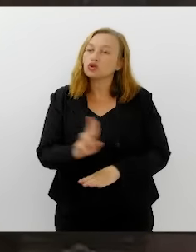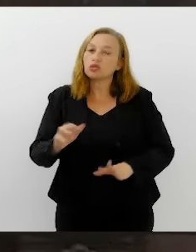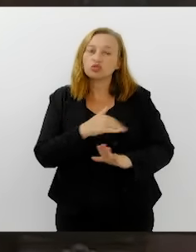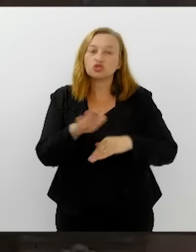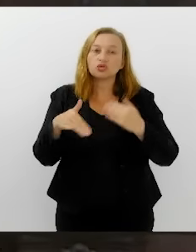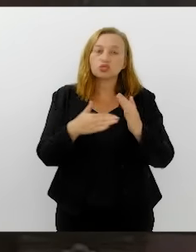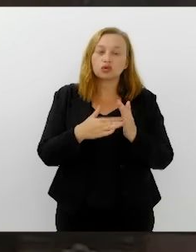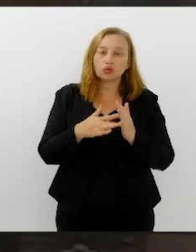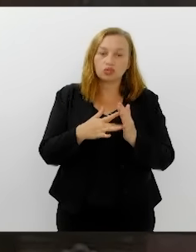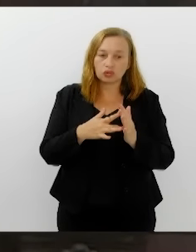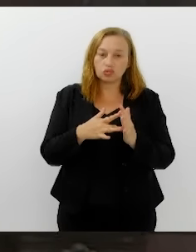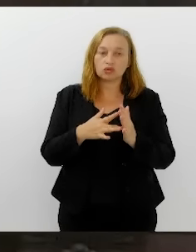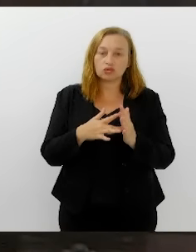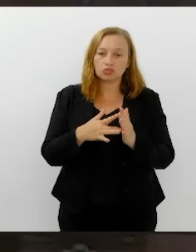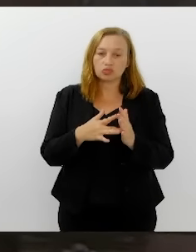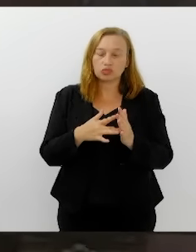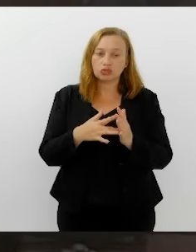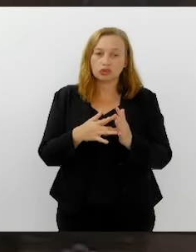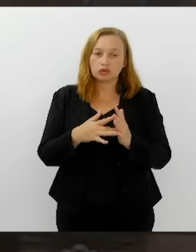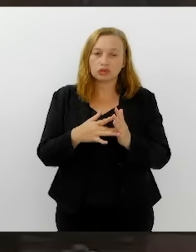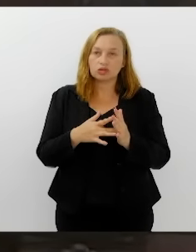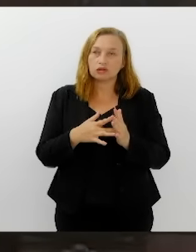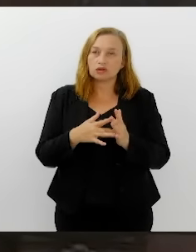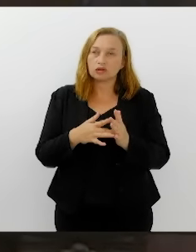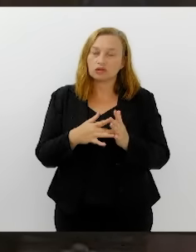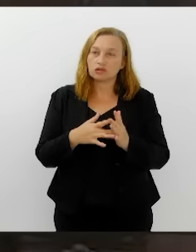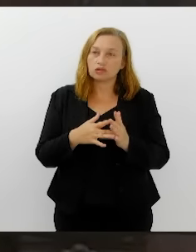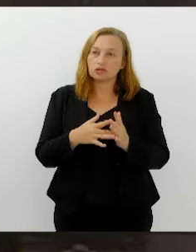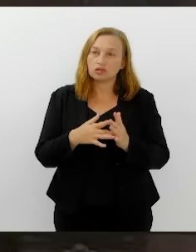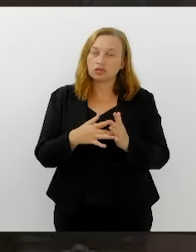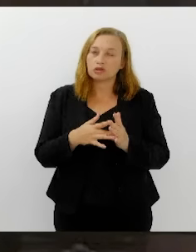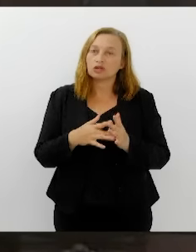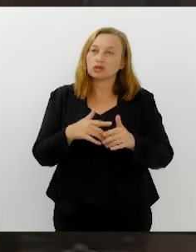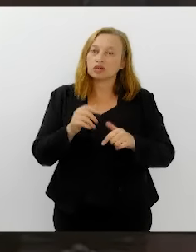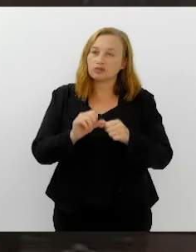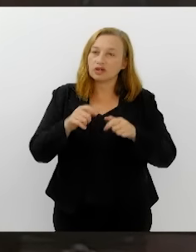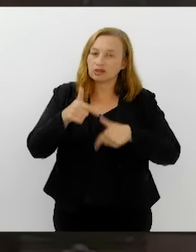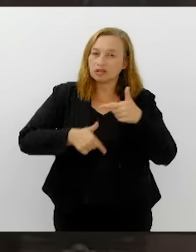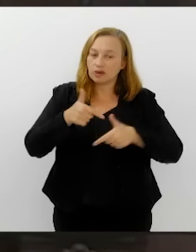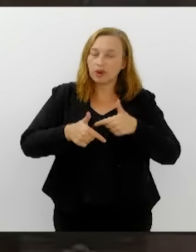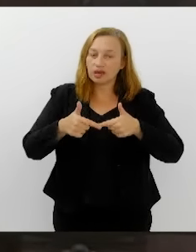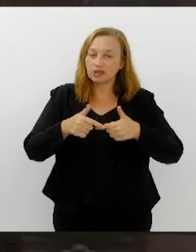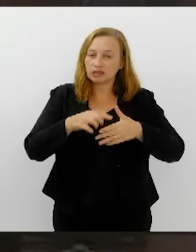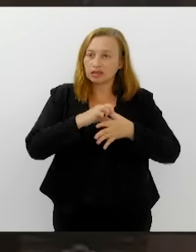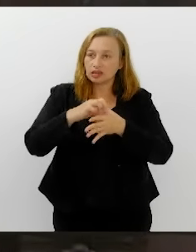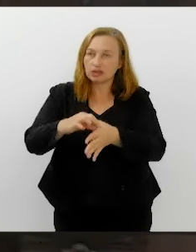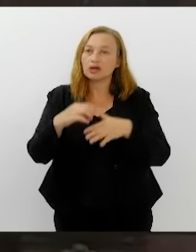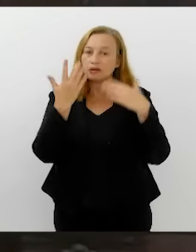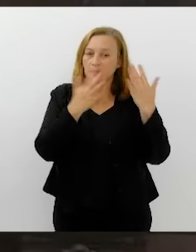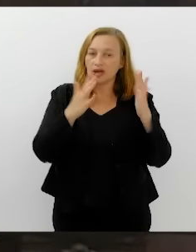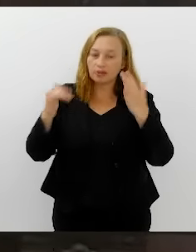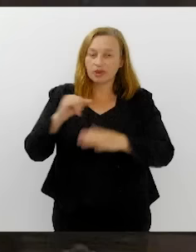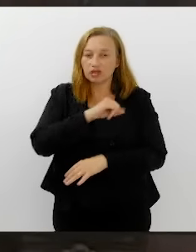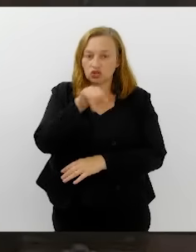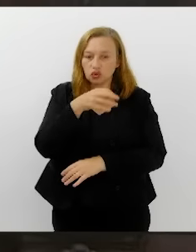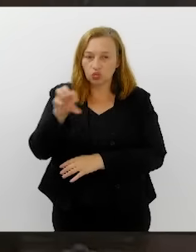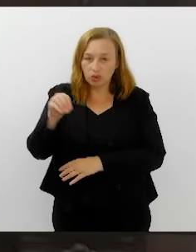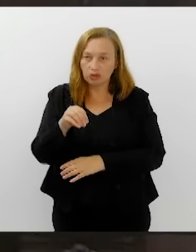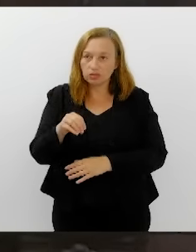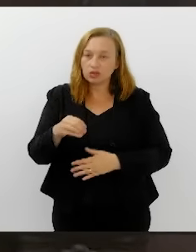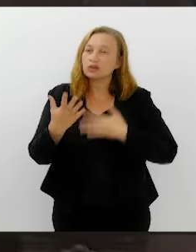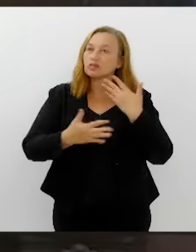tocados por sua generosidade, visão e liderança, parabéns, Monsenhor João Clá. É com